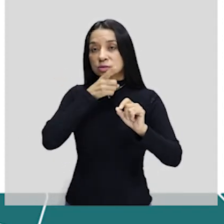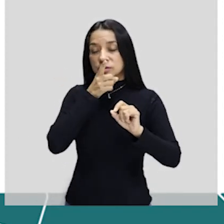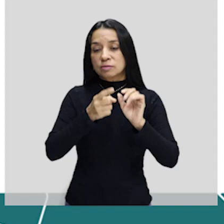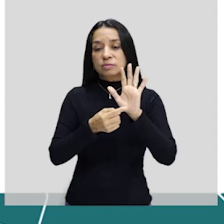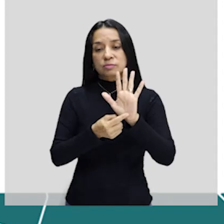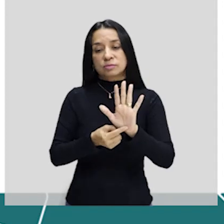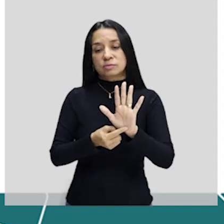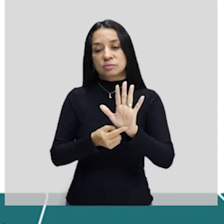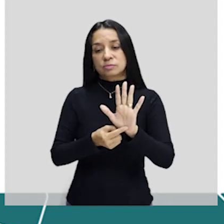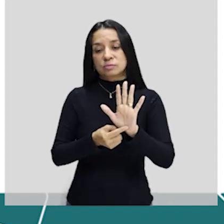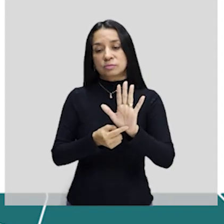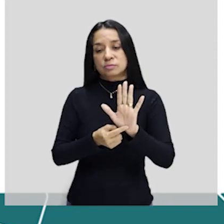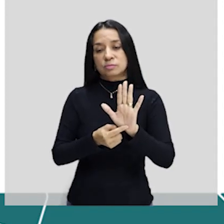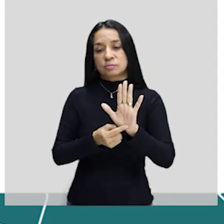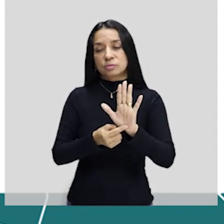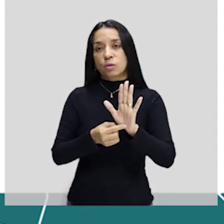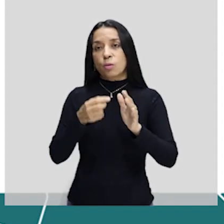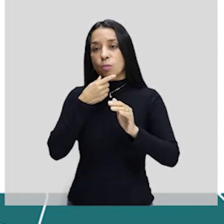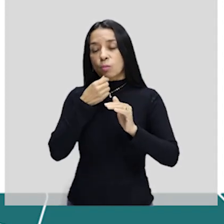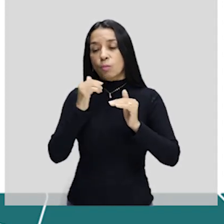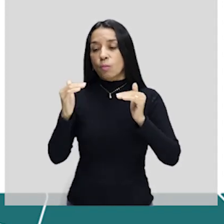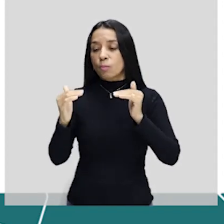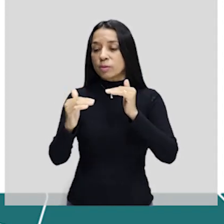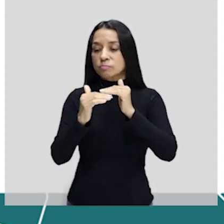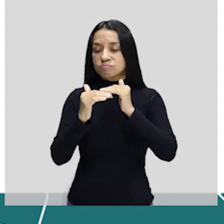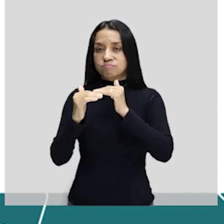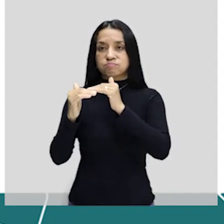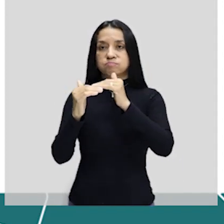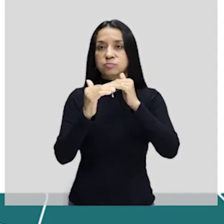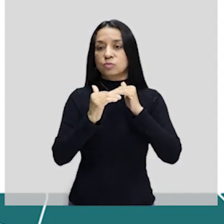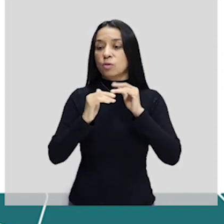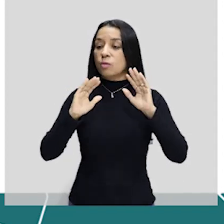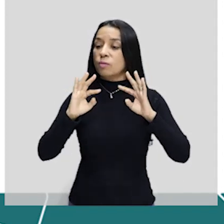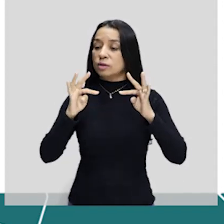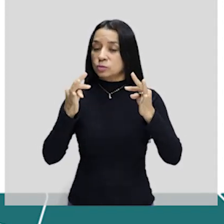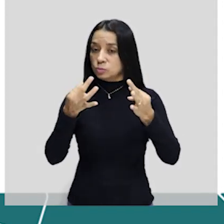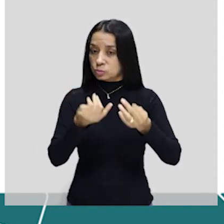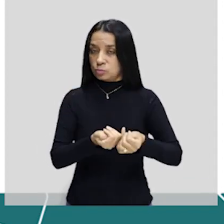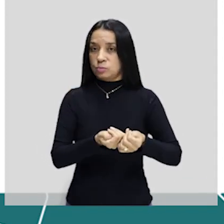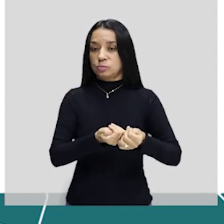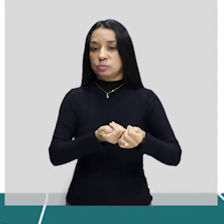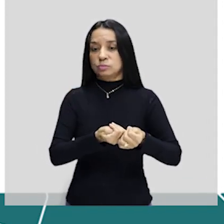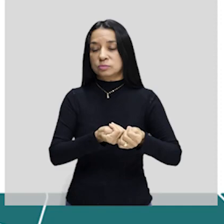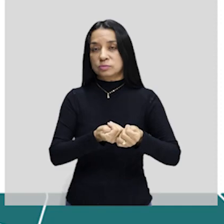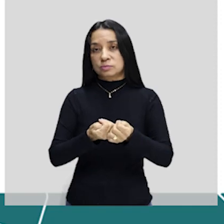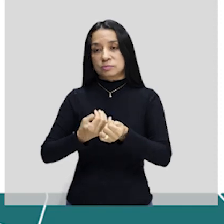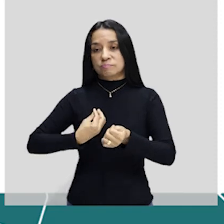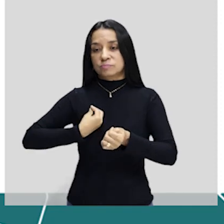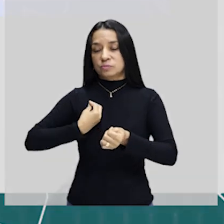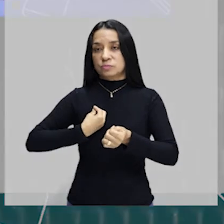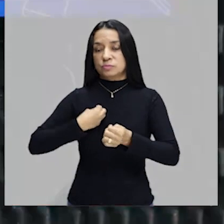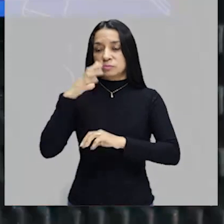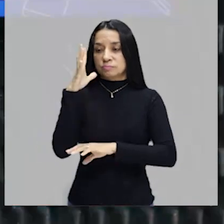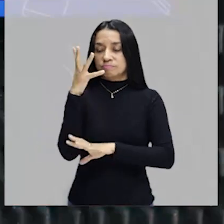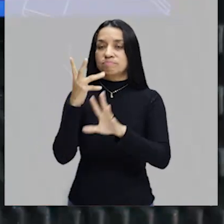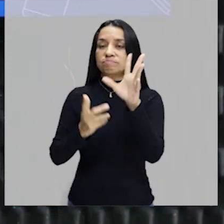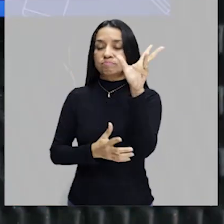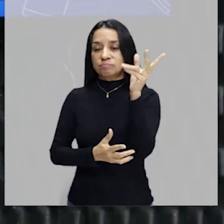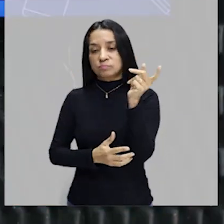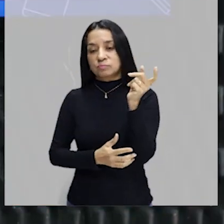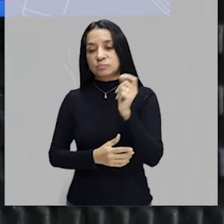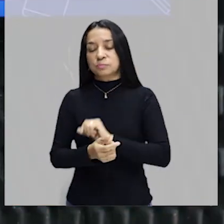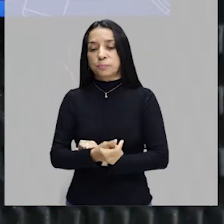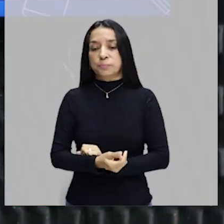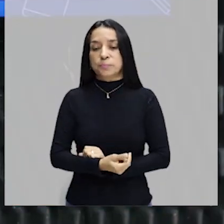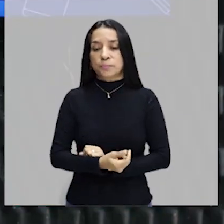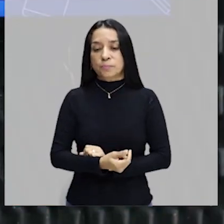com um pé de igualdade a todos os outros seres vivos. Ele é um indivíduo, um ser vivo como qualquer outro na natureza, tá? Charles Darwin foi o primeiro a